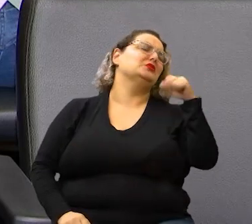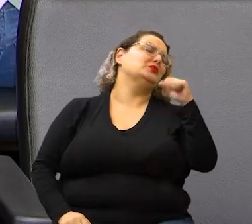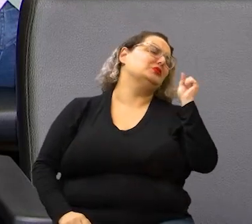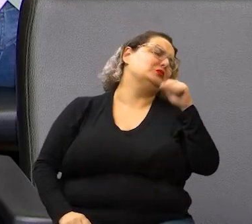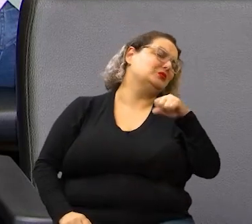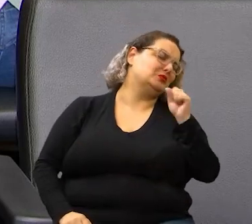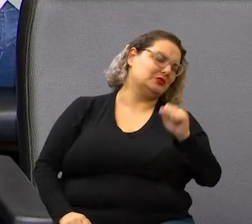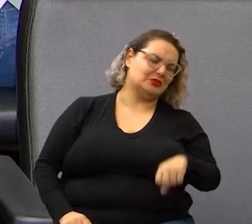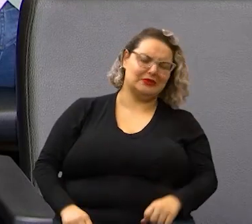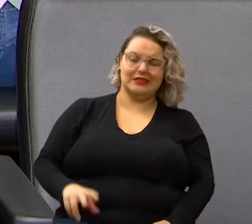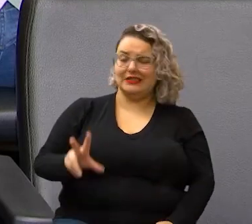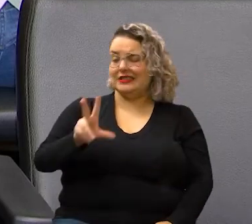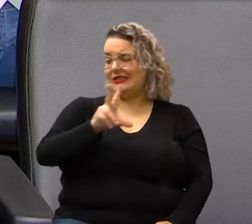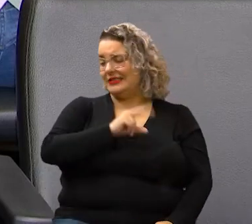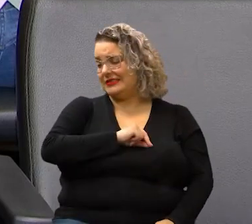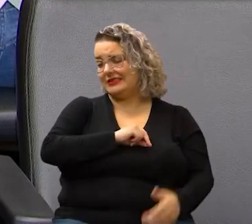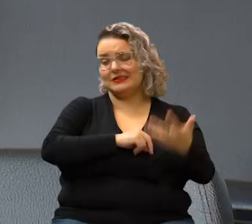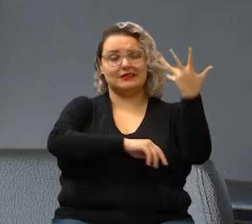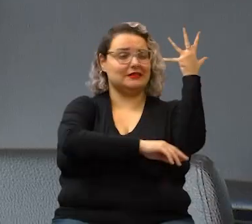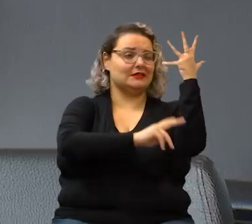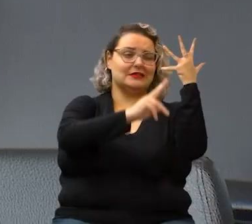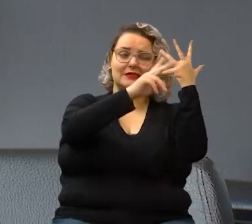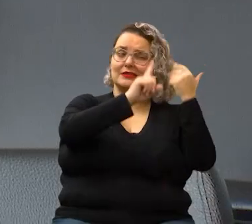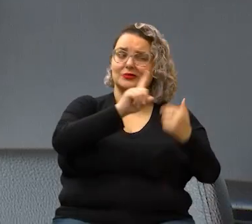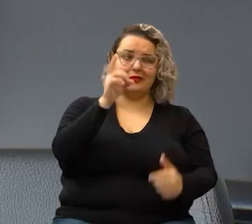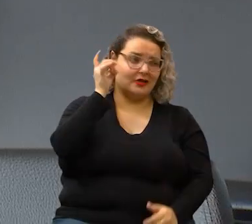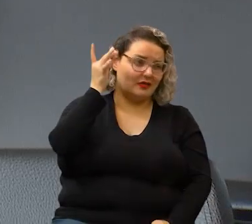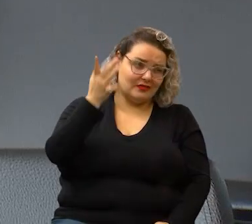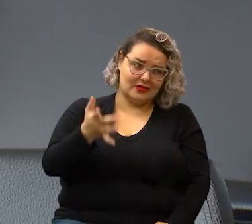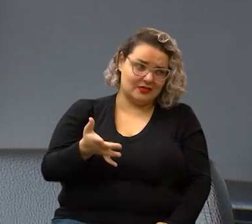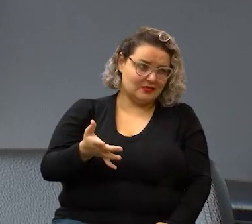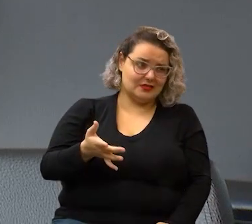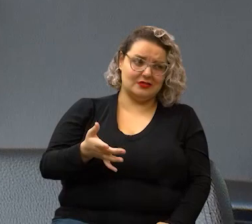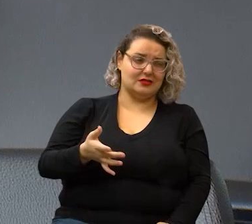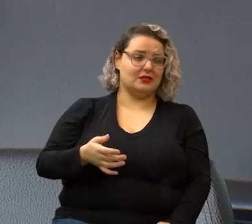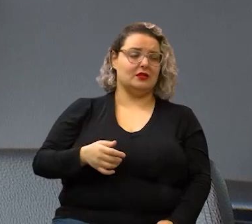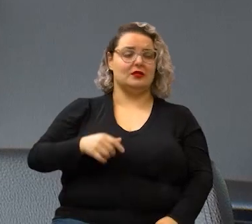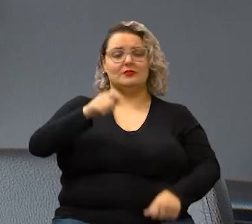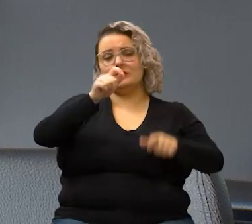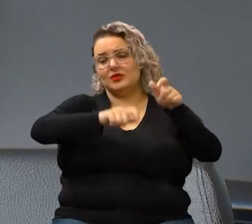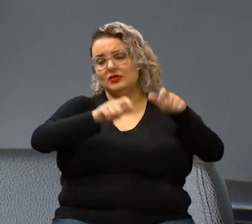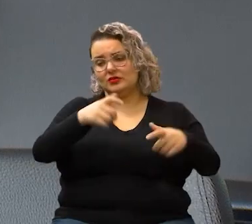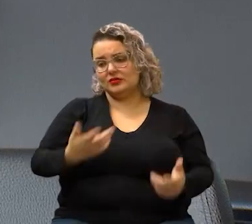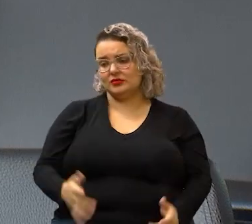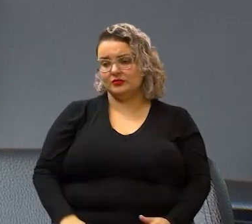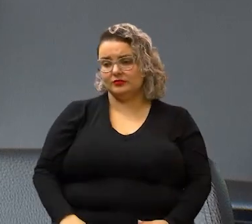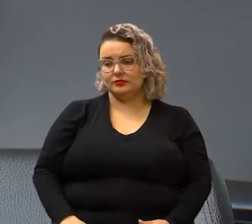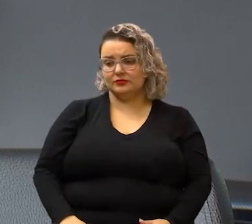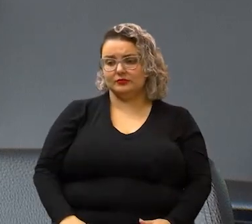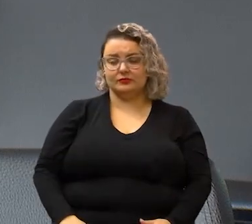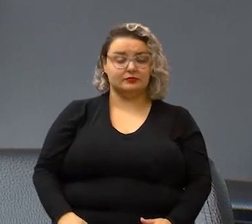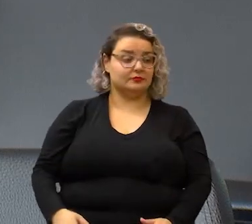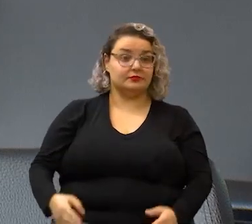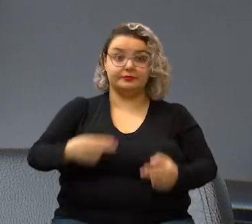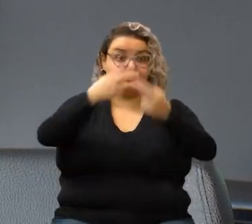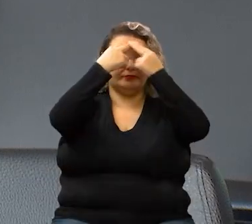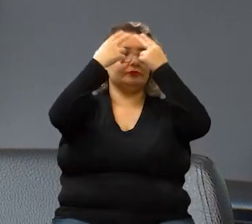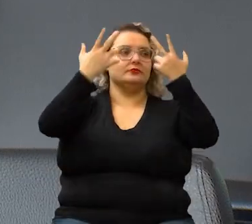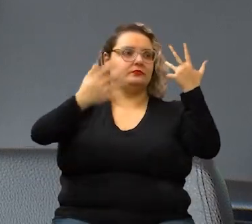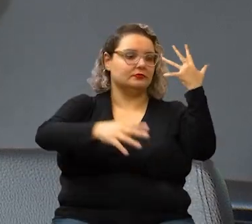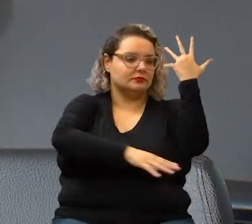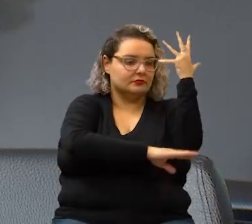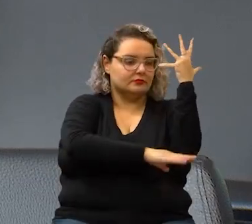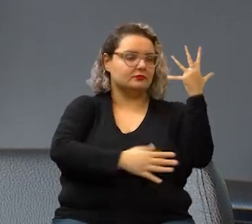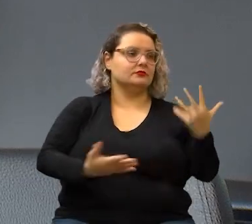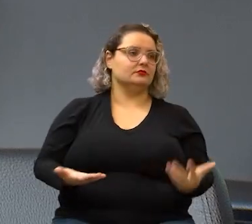que também suscita essa preocupação. Essa poda de árvore não é fácil. A pessoa ficou, sabe,